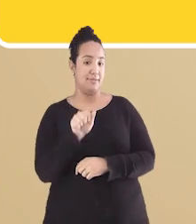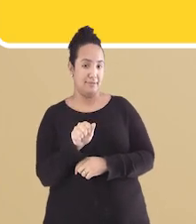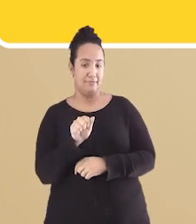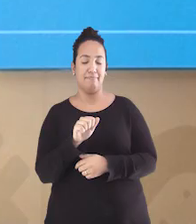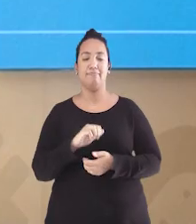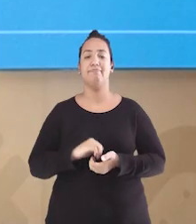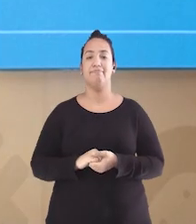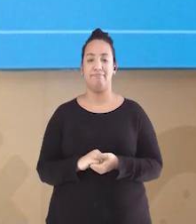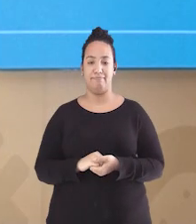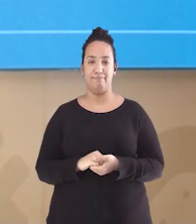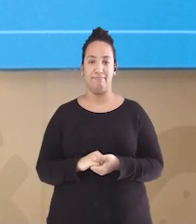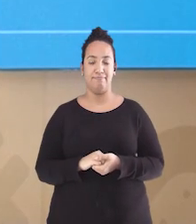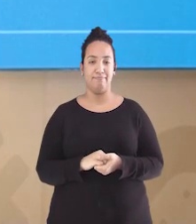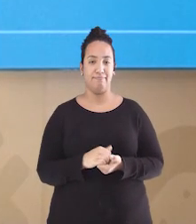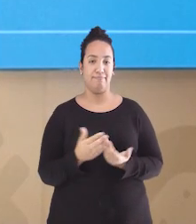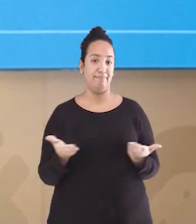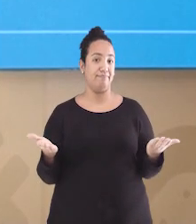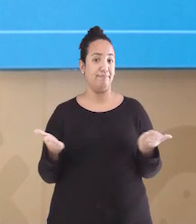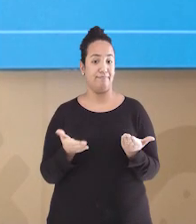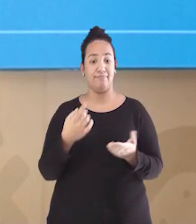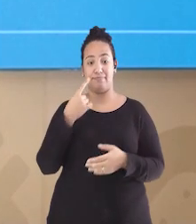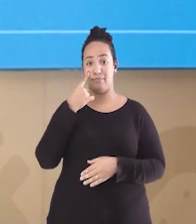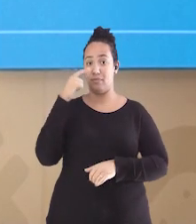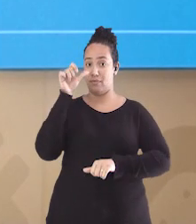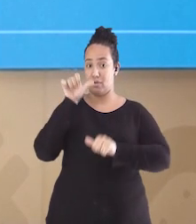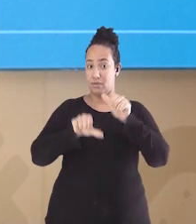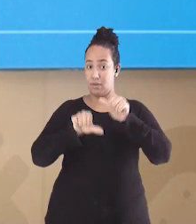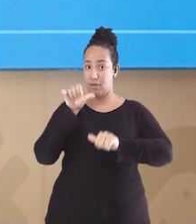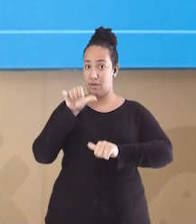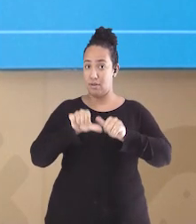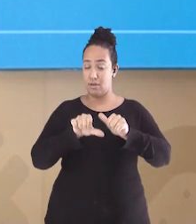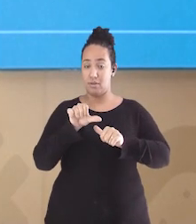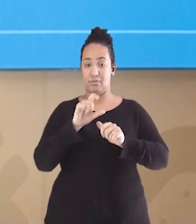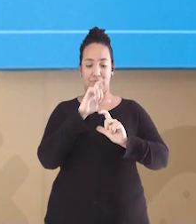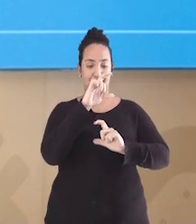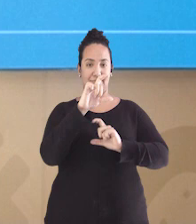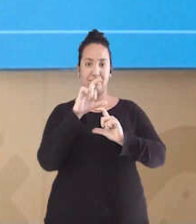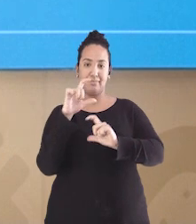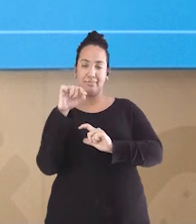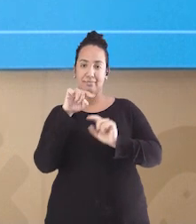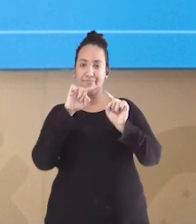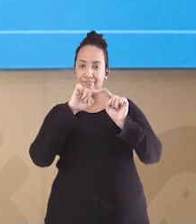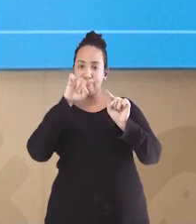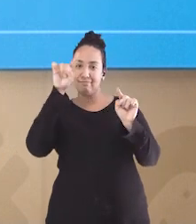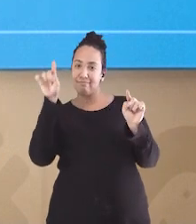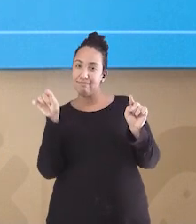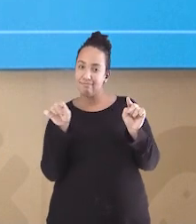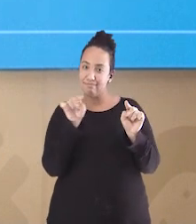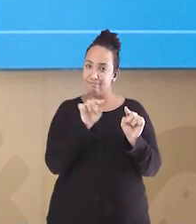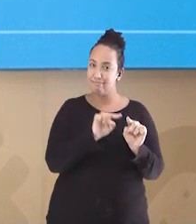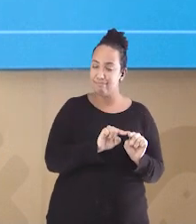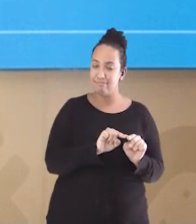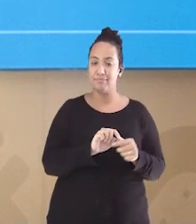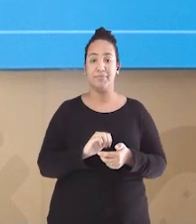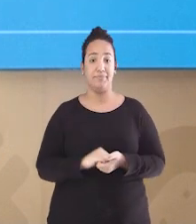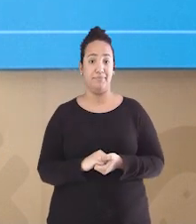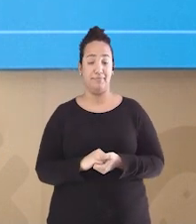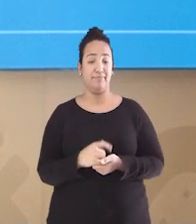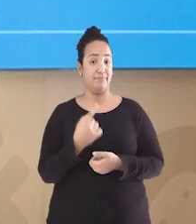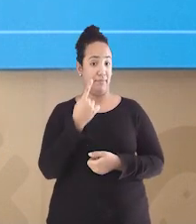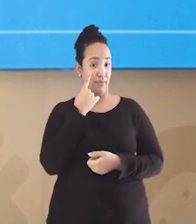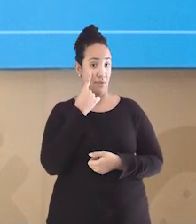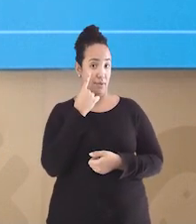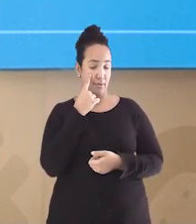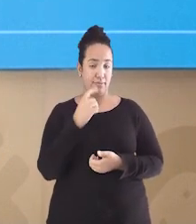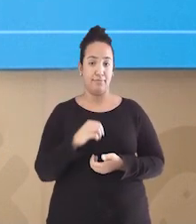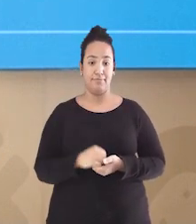híbrida. Vamos olhar agora para os formatos dos balões dessa história.